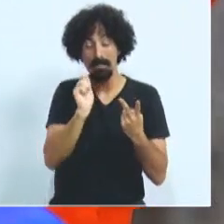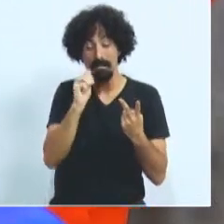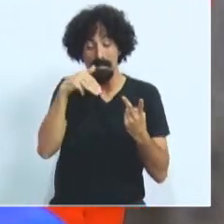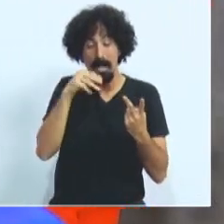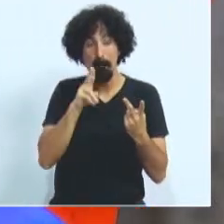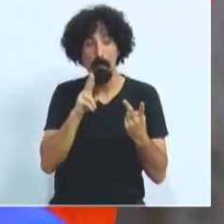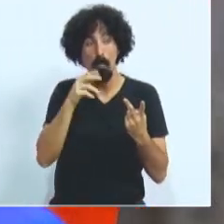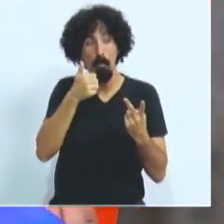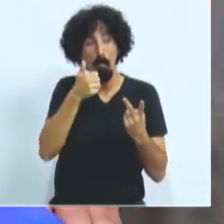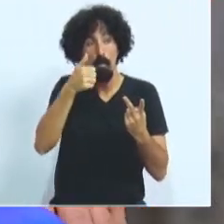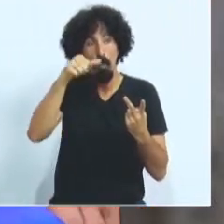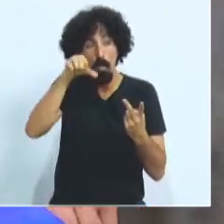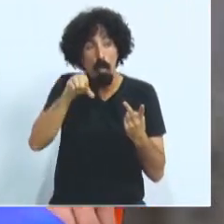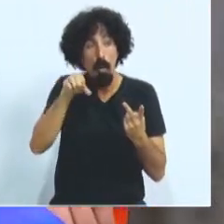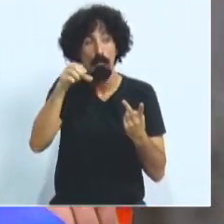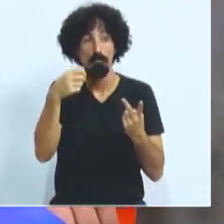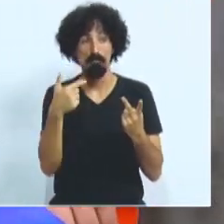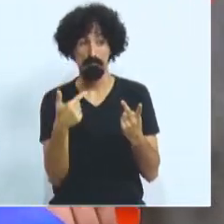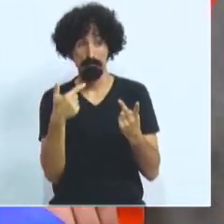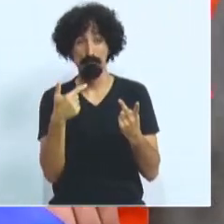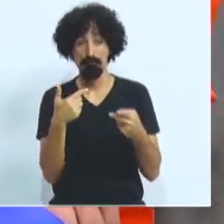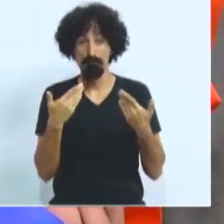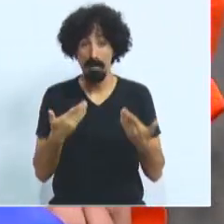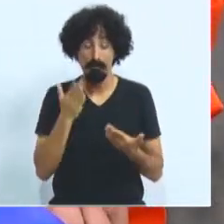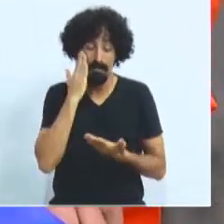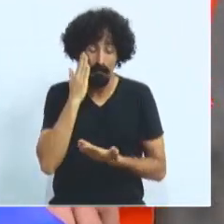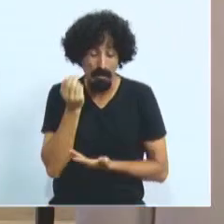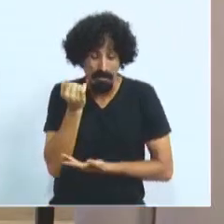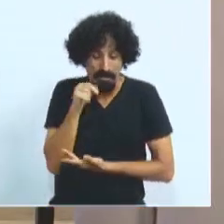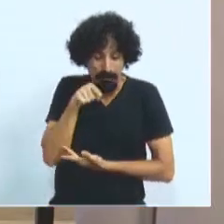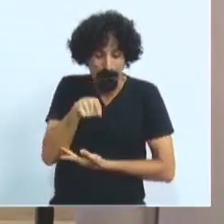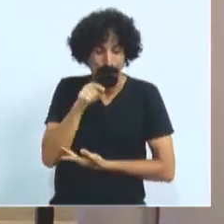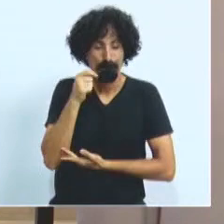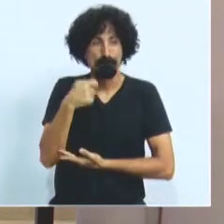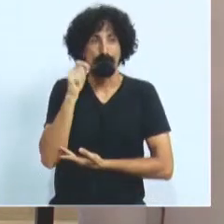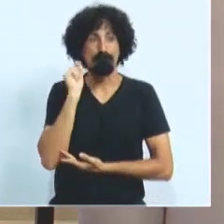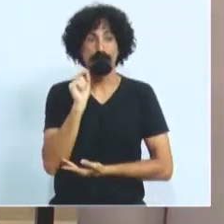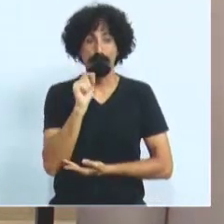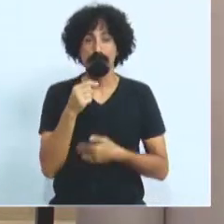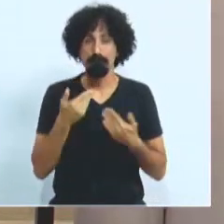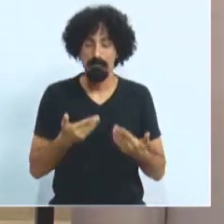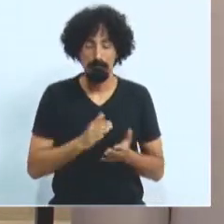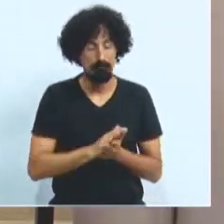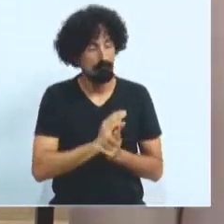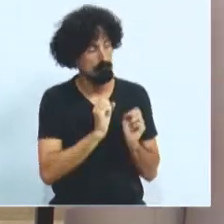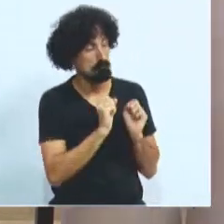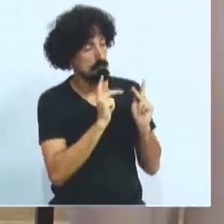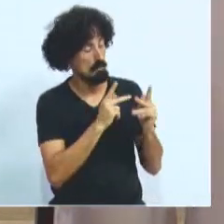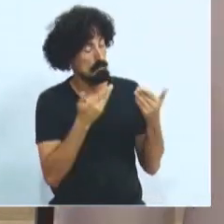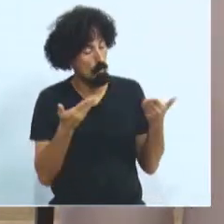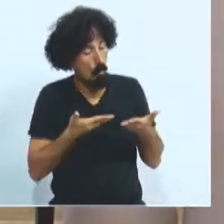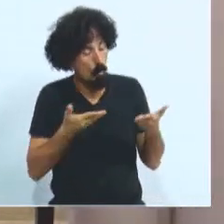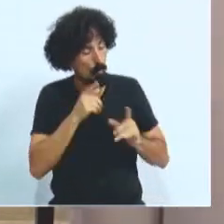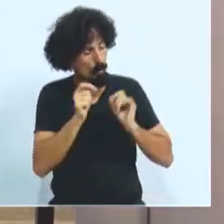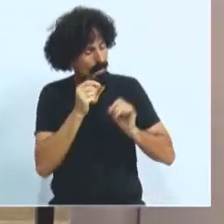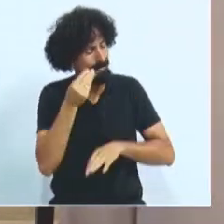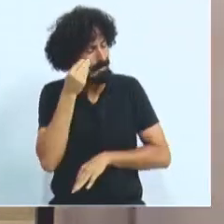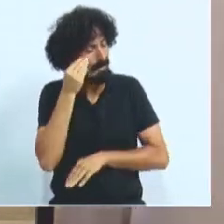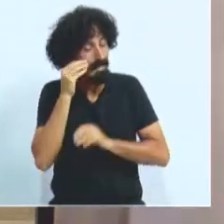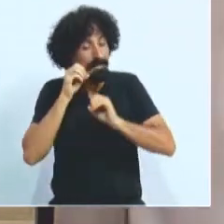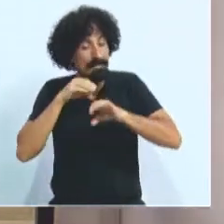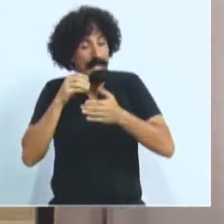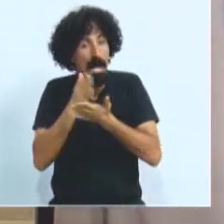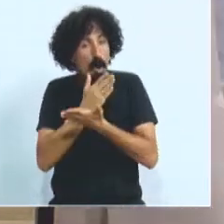e depois verificar se pode ajudar a vítima da melhor forma possível. Certo, então hoje a gente vai tentar ensinar algumas